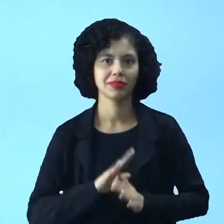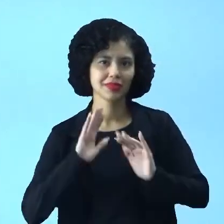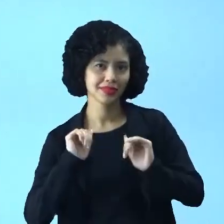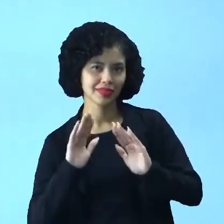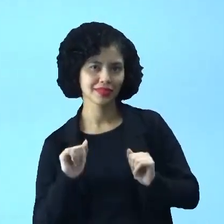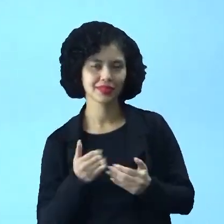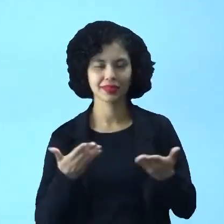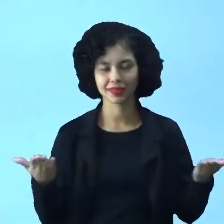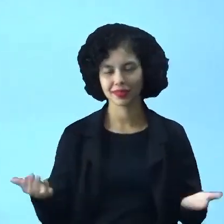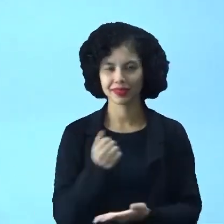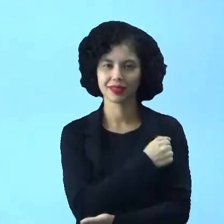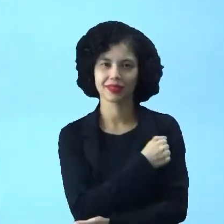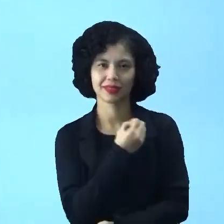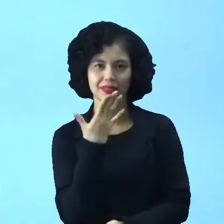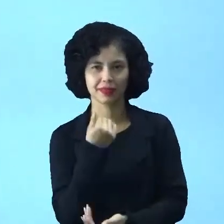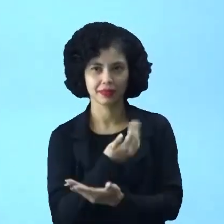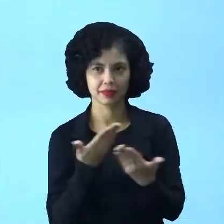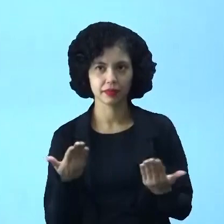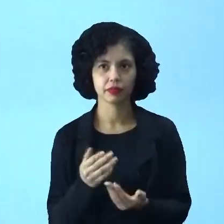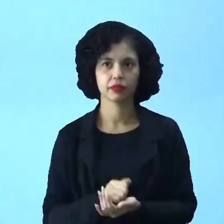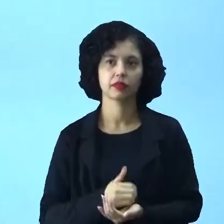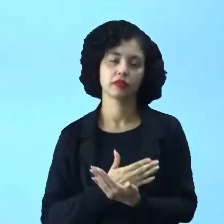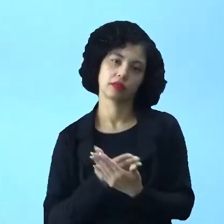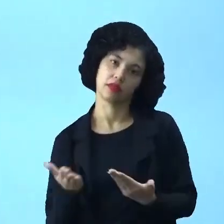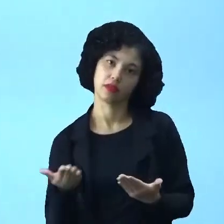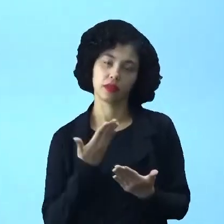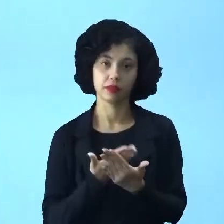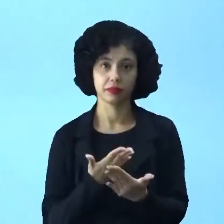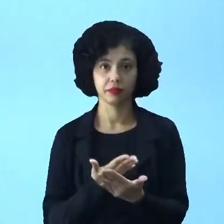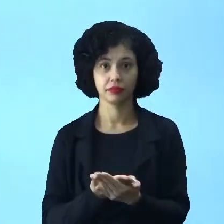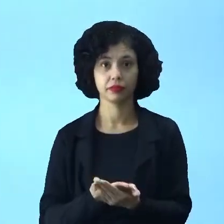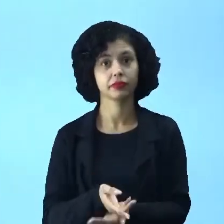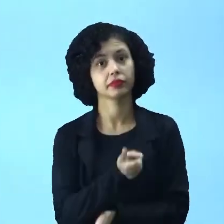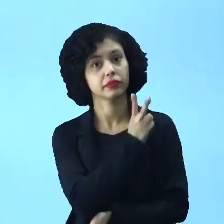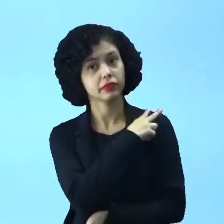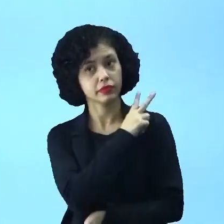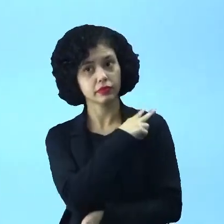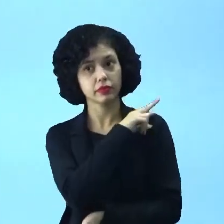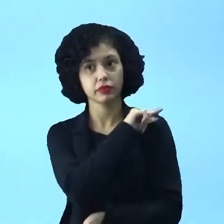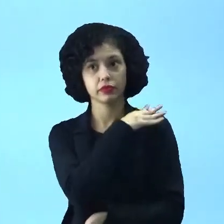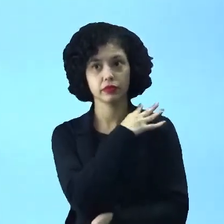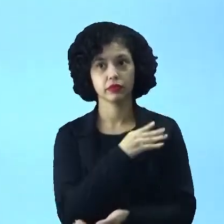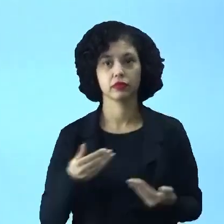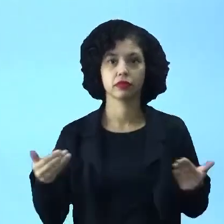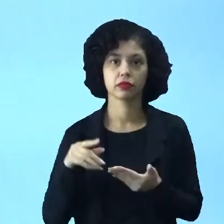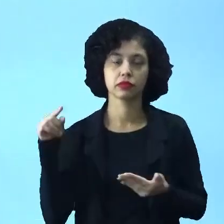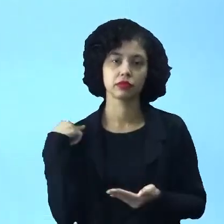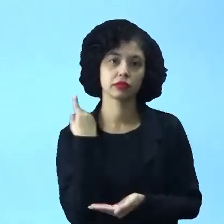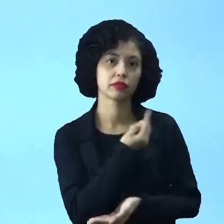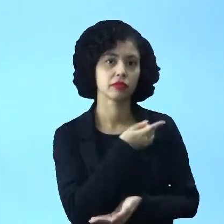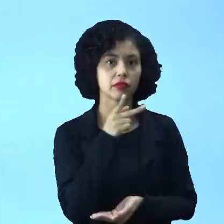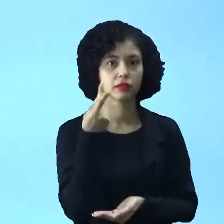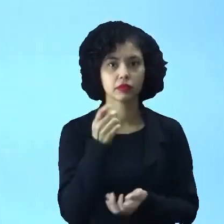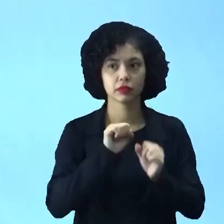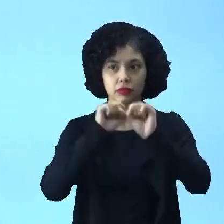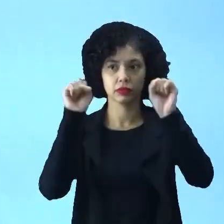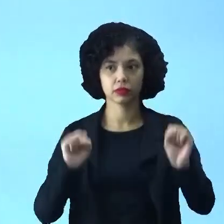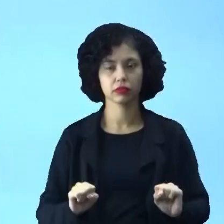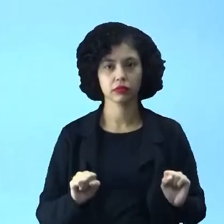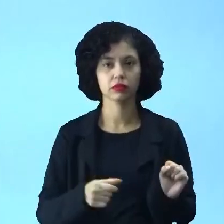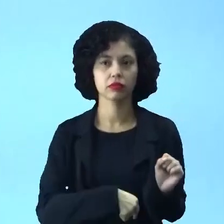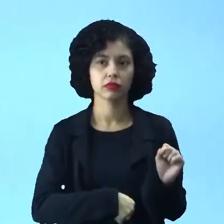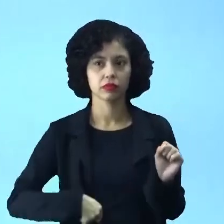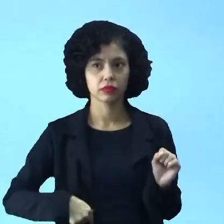Olá, meus queridos alunos, tudo bem? Vamos iniciar nossa aula da segunda série do ensino médio e hoje nós vamos falar sobre o sistema